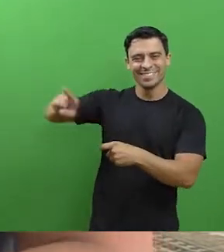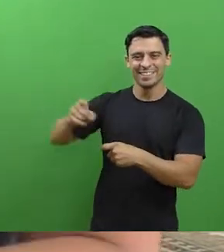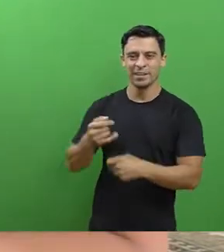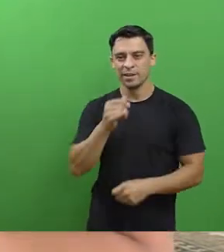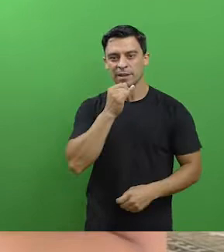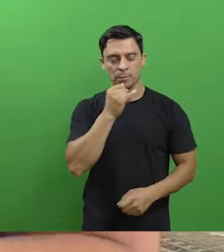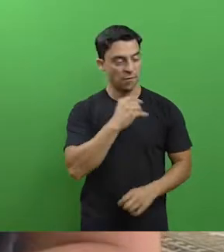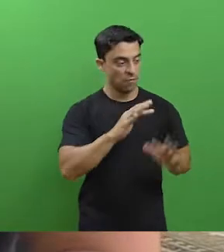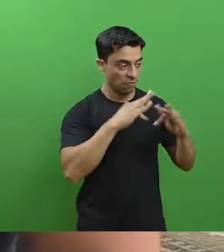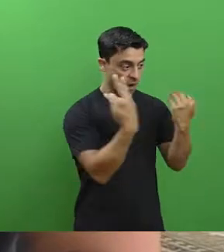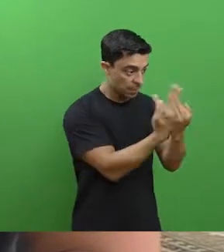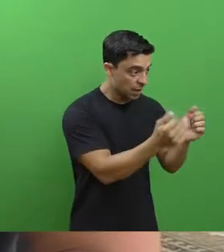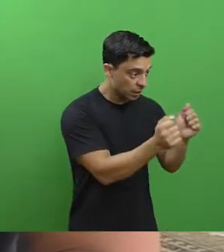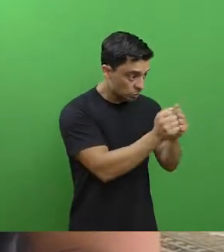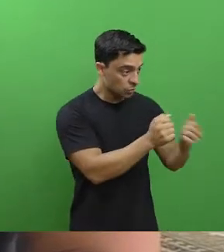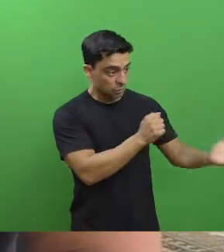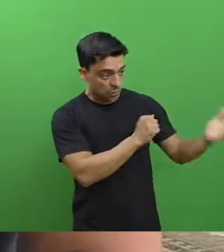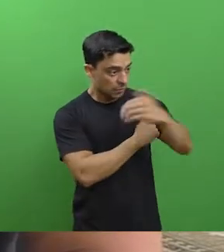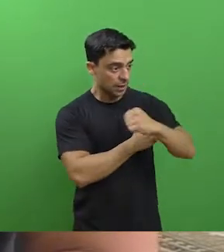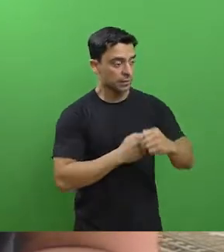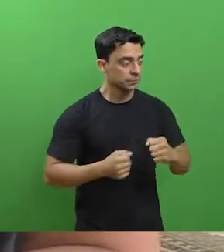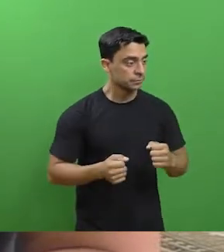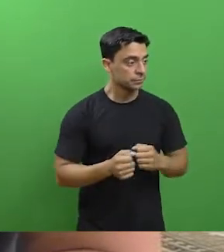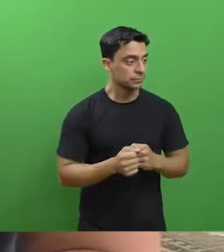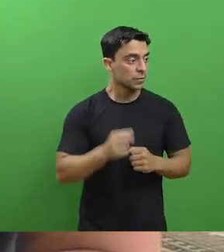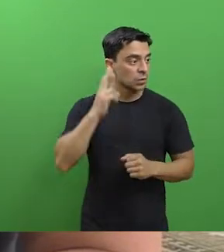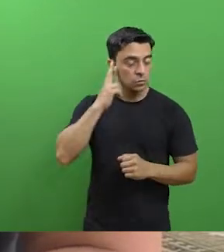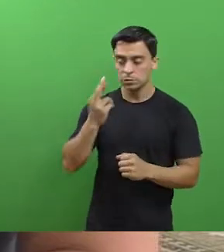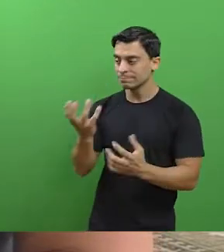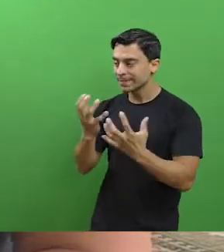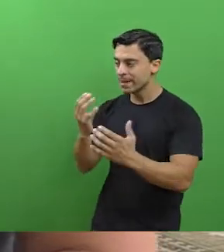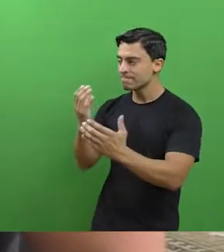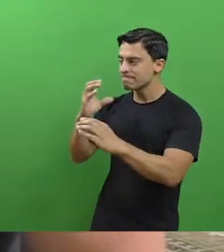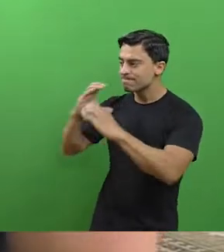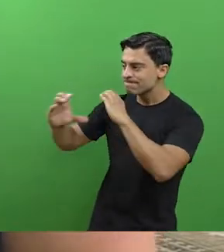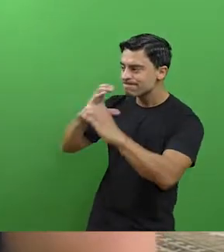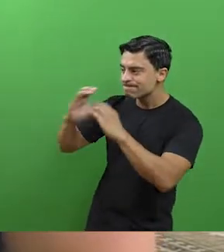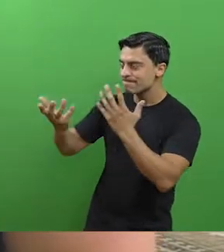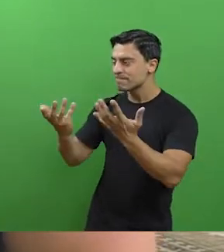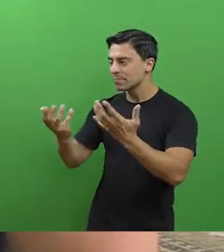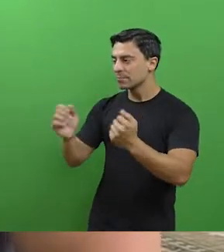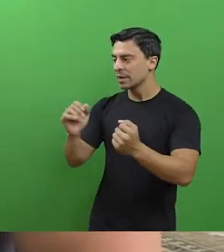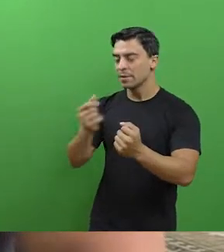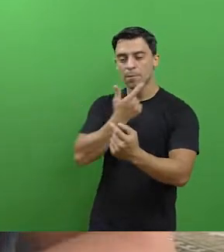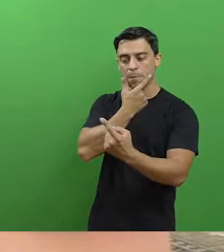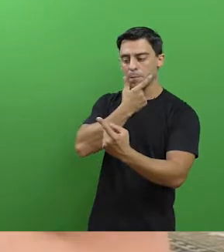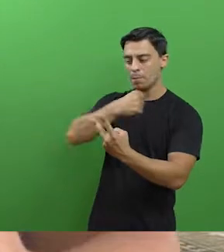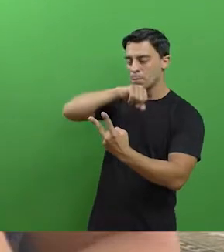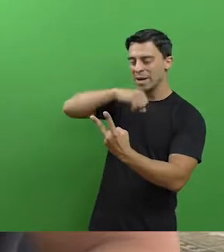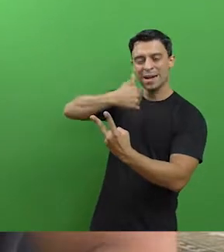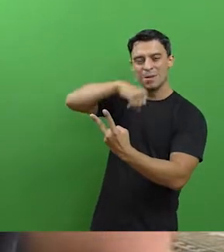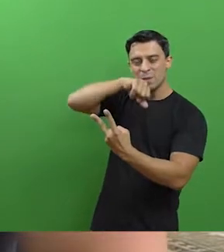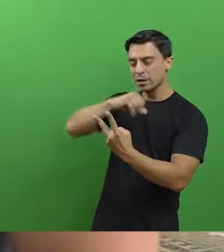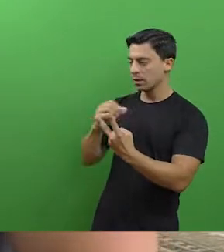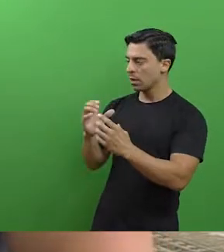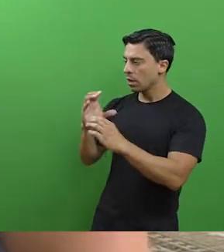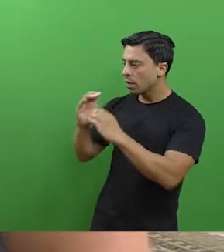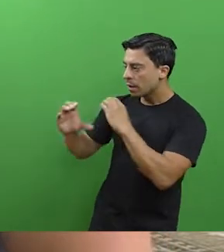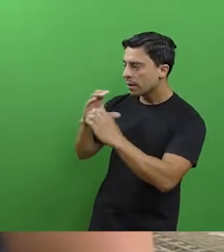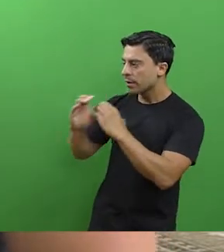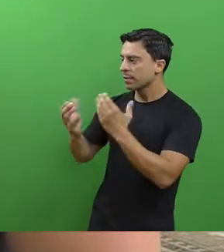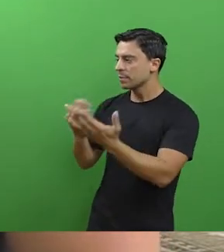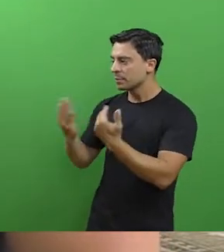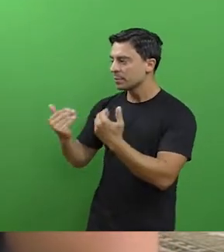vezes, quer se expressar, né? Mas quem fala por ele, às vezes, é o pai ou a mãe. Ele vai no banco, ou ele vai em